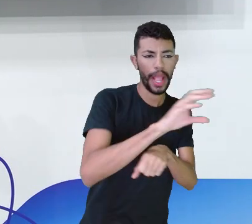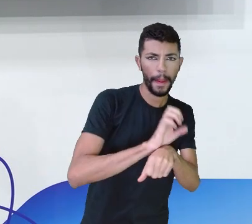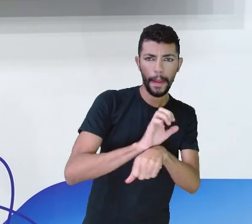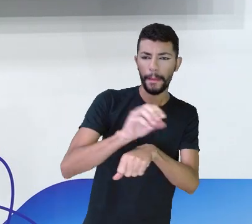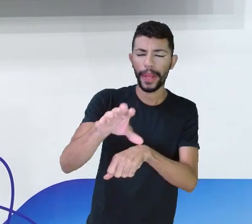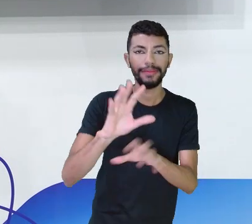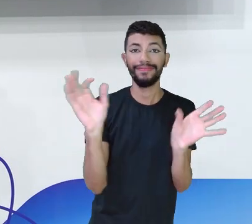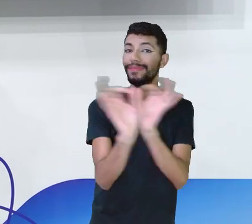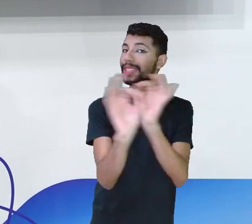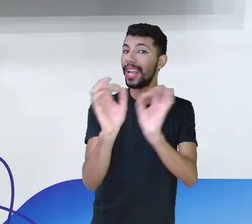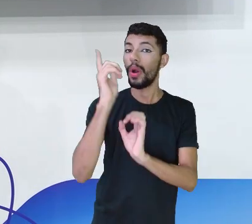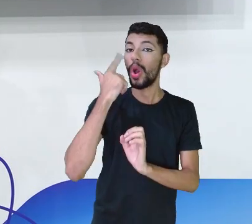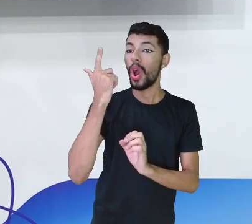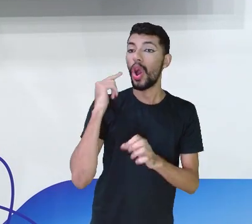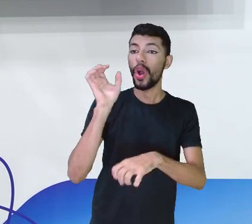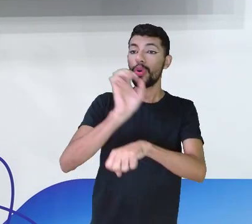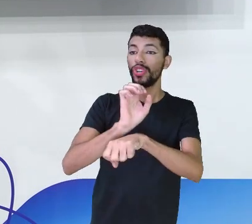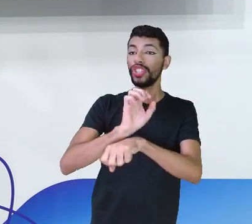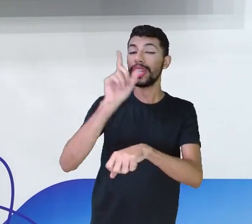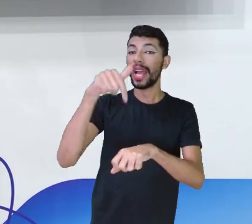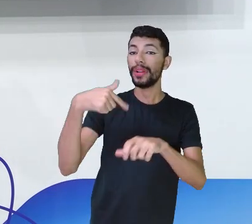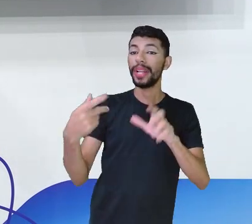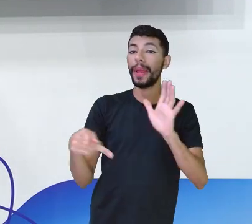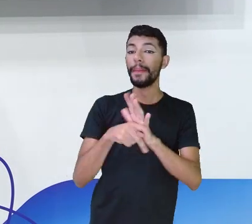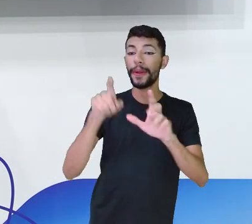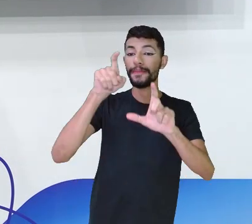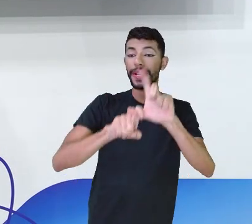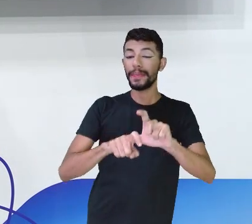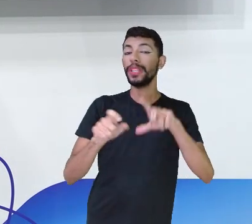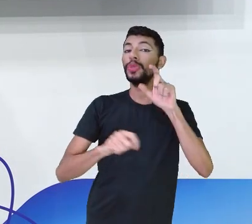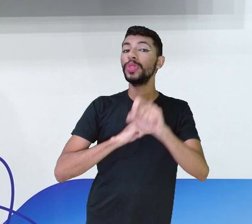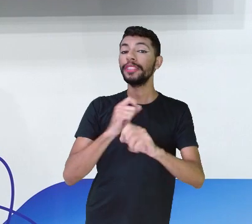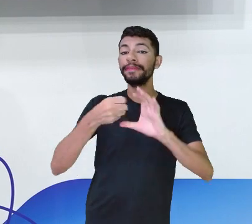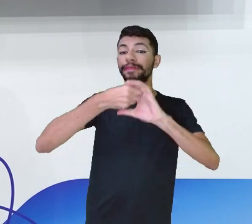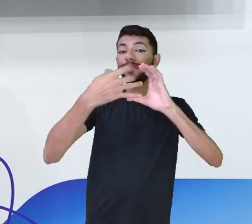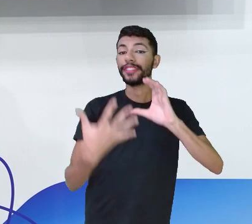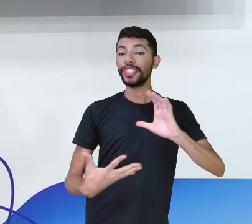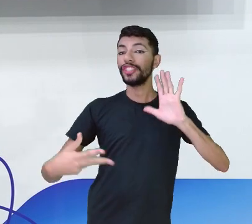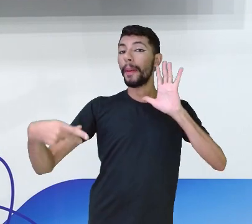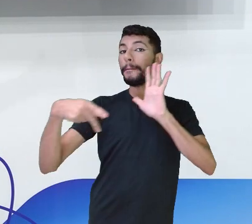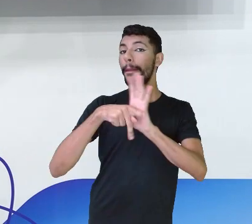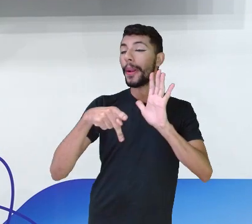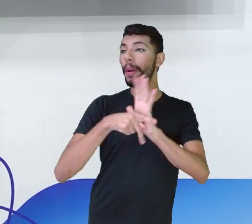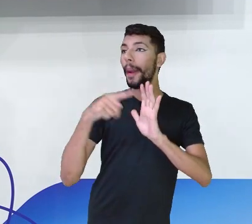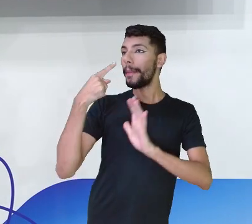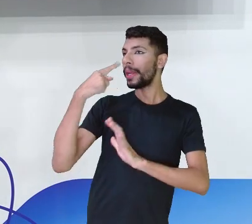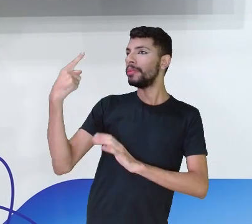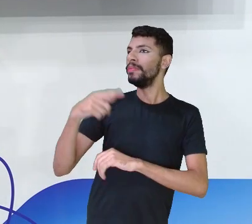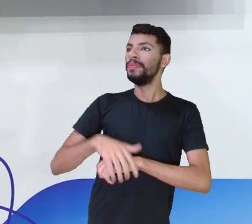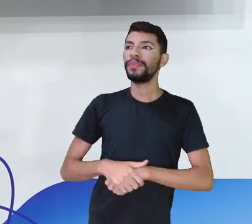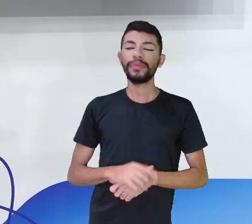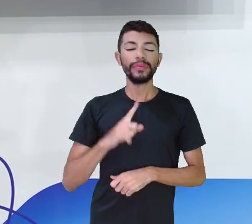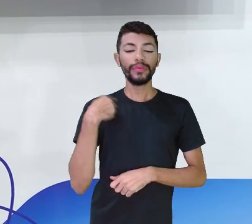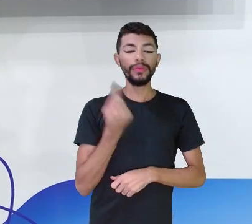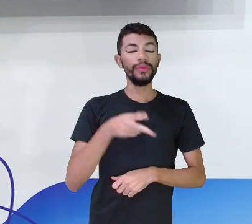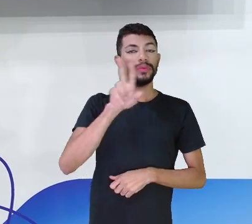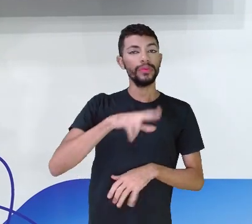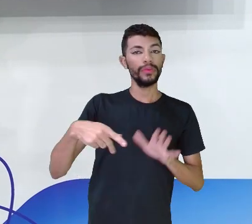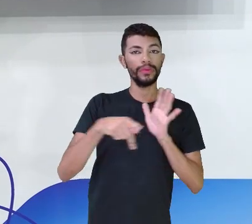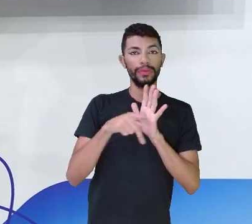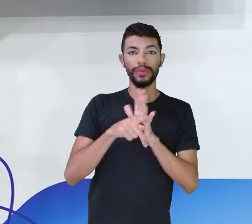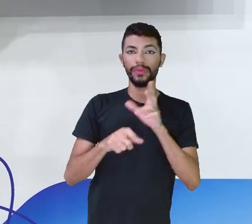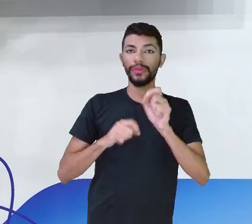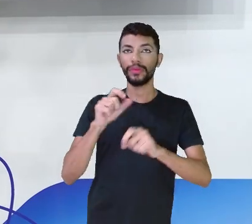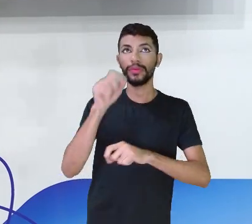escolhidos dependendo das características próprias dos seus estados. A gente utiliza essa